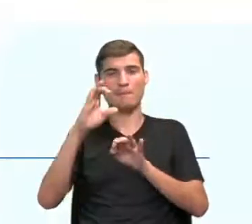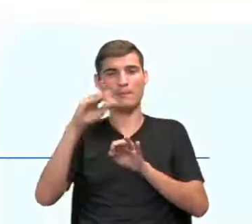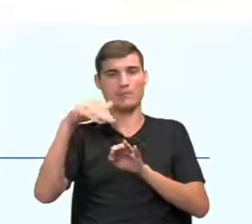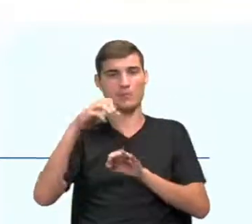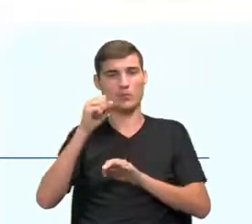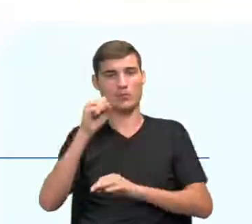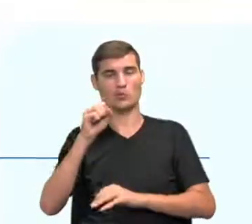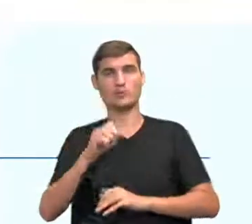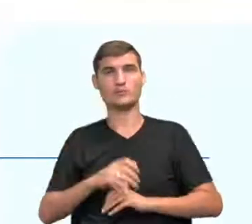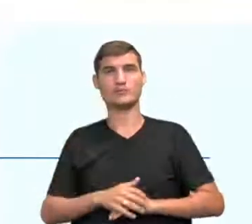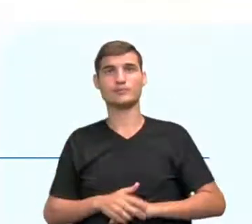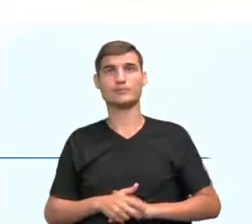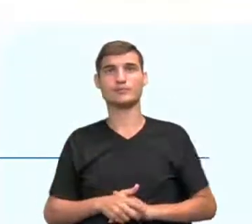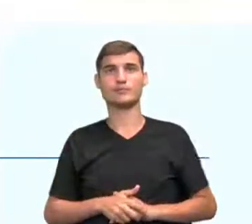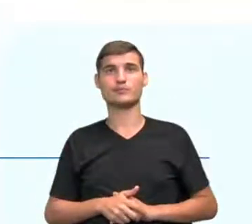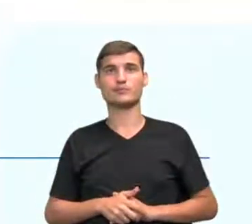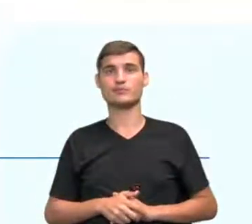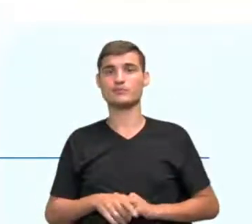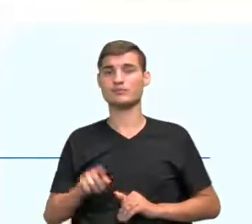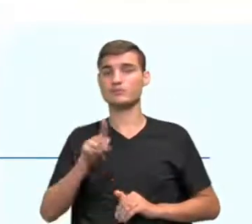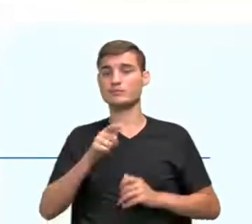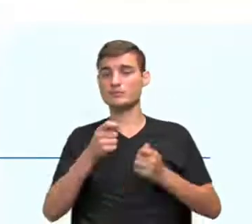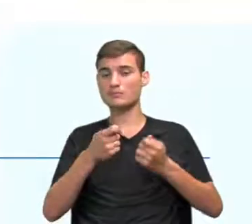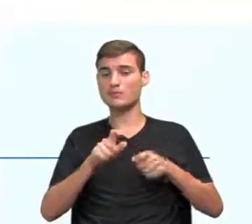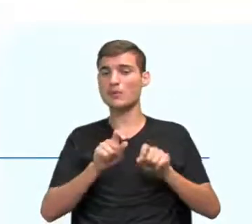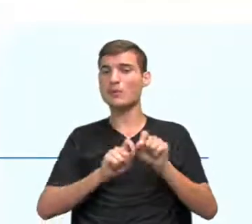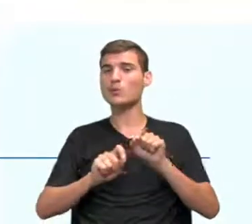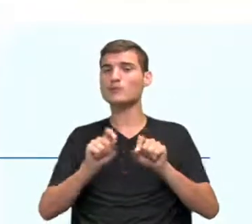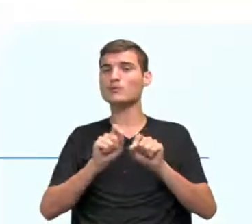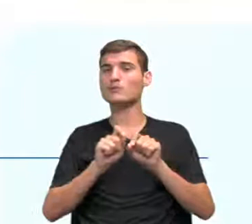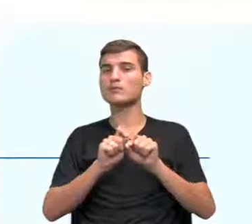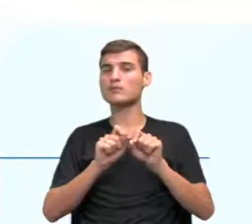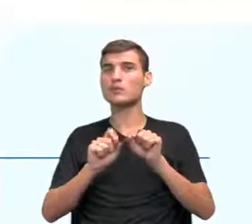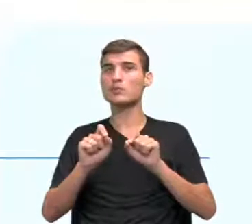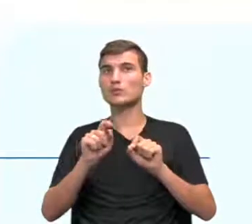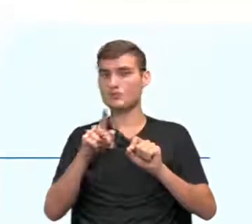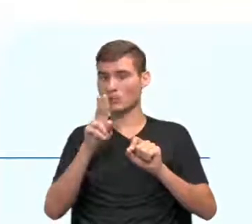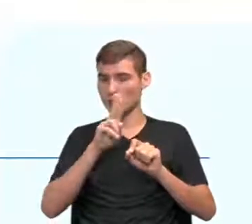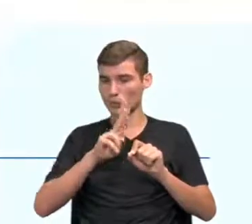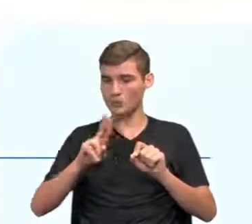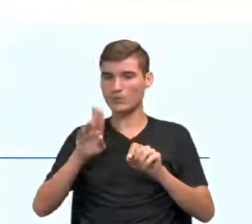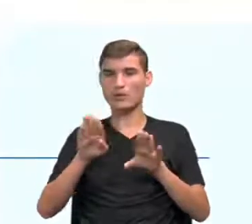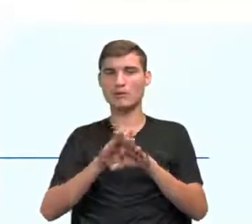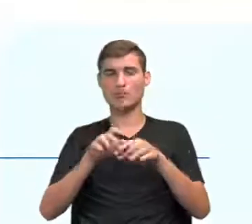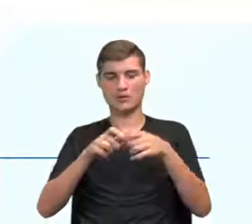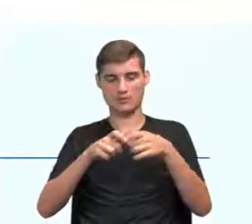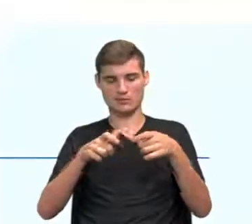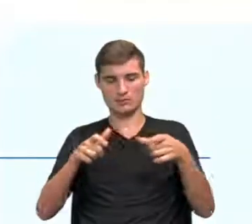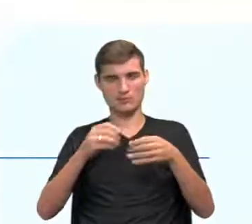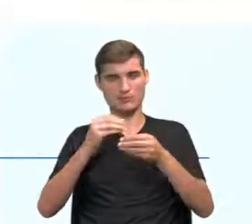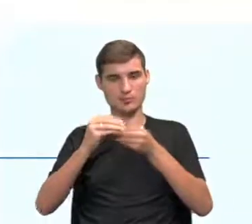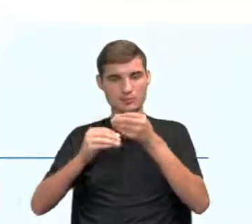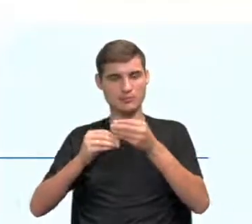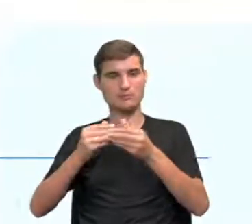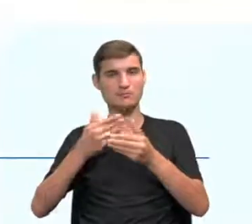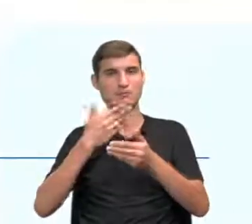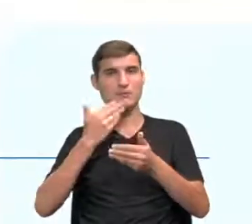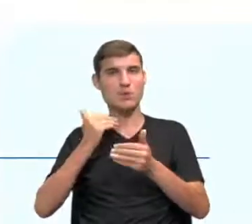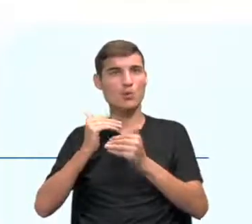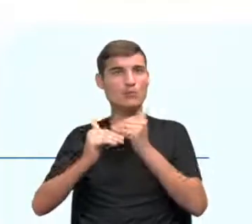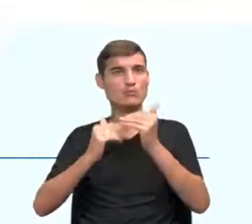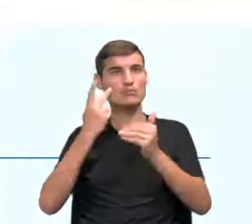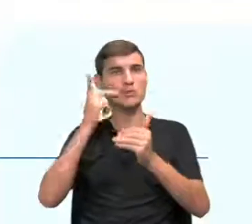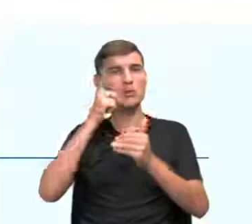PCM8. O que você vai fazer? Você vai utilizar um microprocessador melhor, mais avançado, que vai